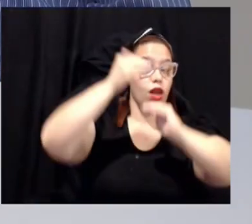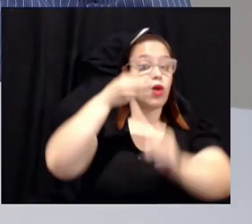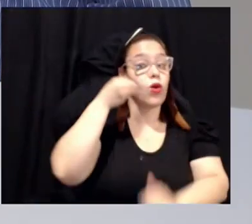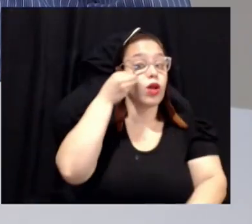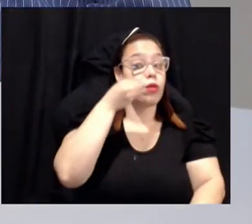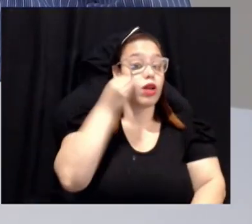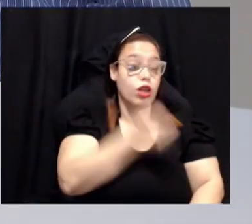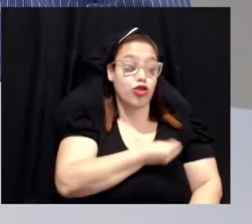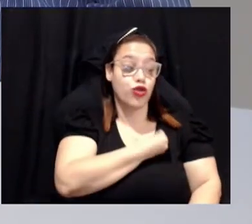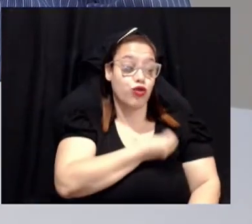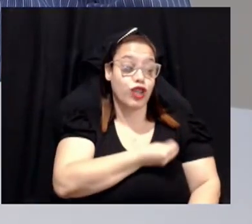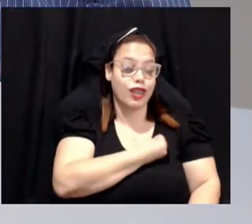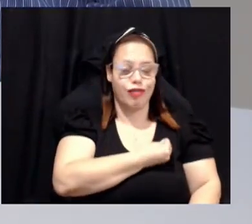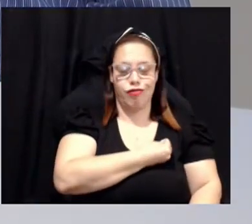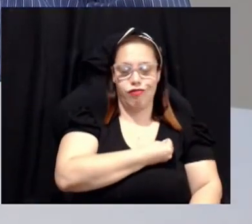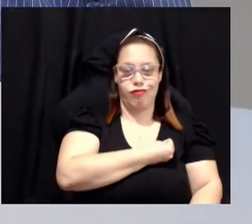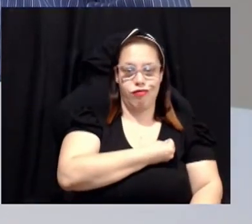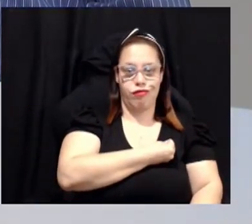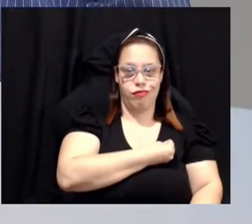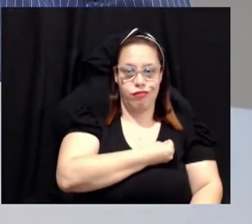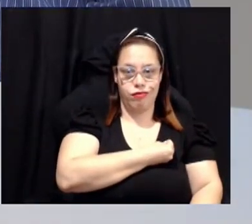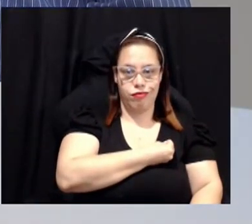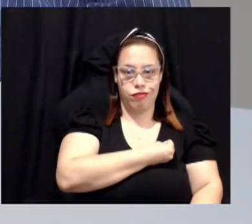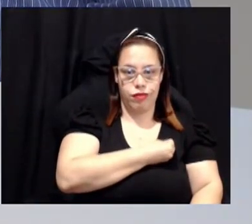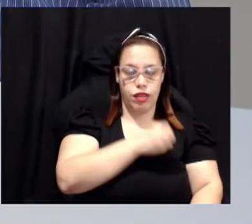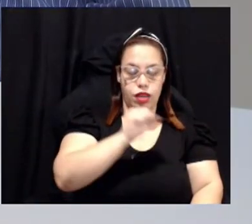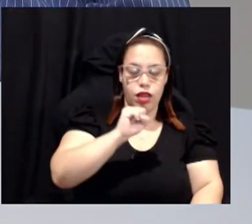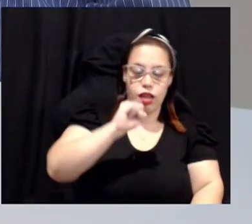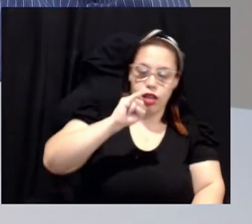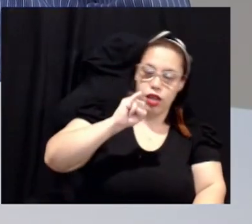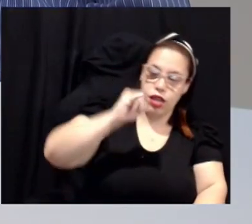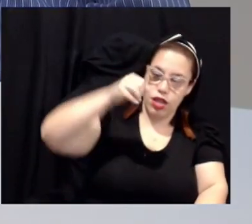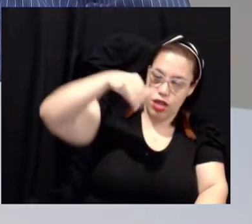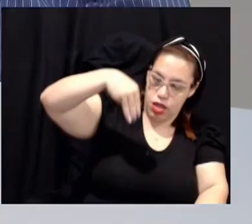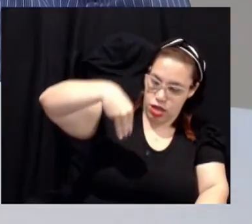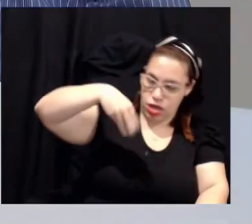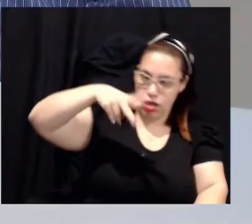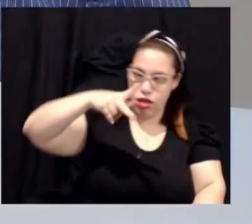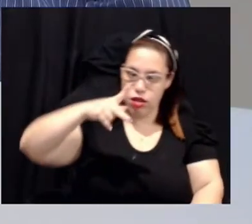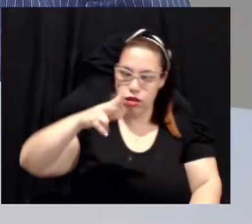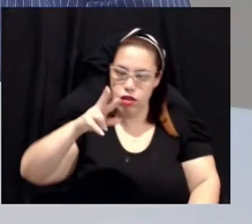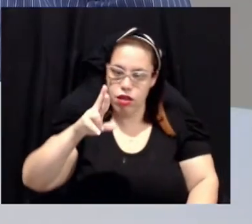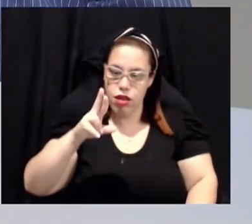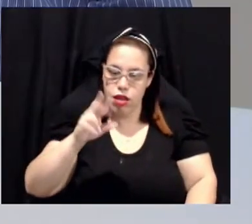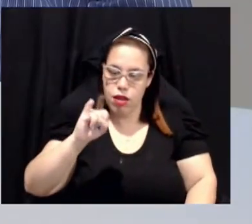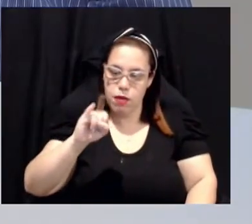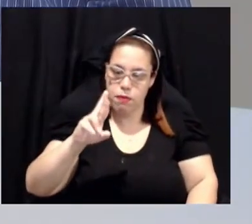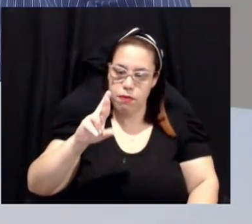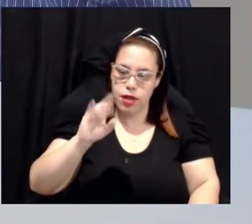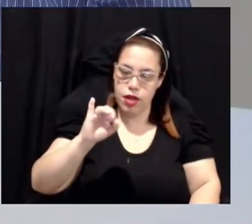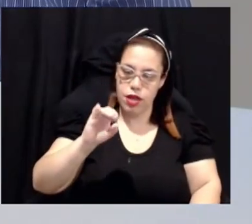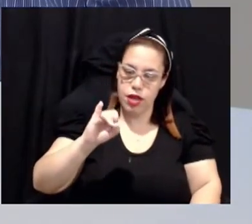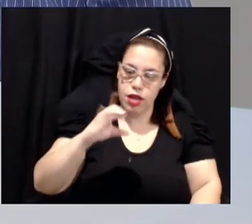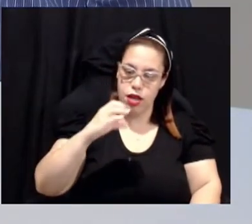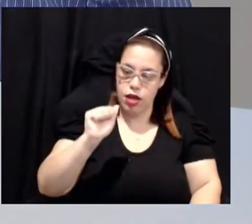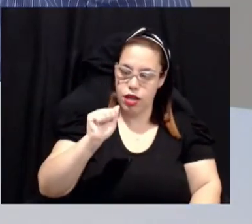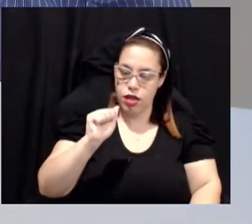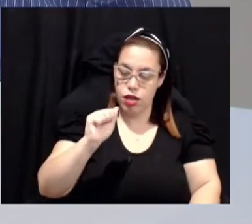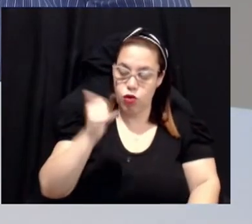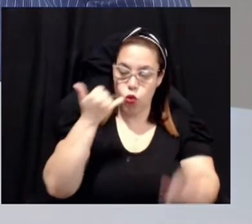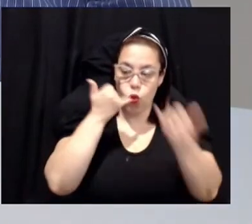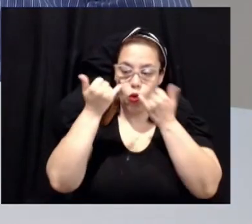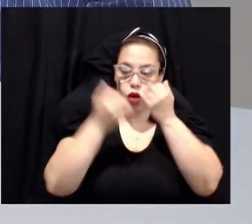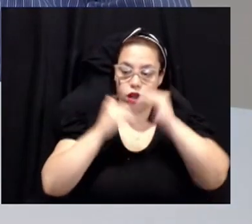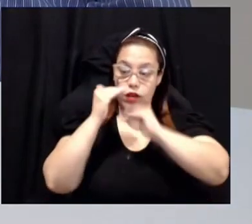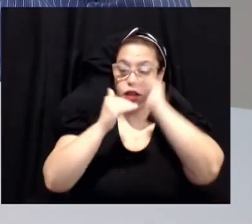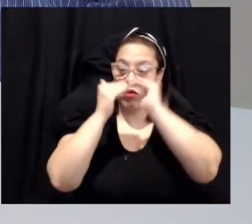com a chamada experiência empírica, né? Você aprende, vai desenvolvendo, trocando informação, etc. Só que a FUMEC